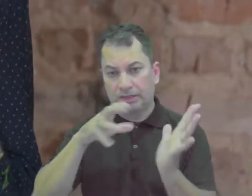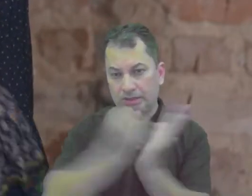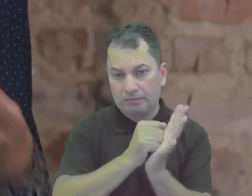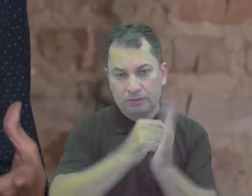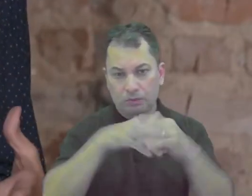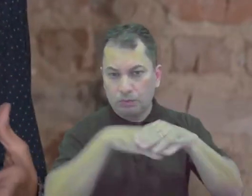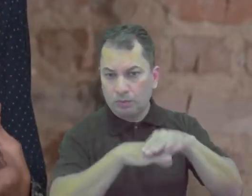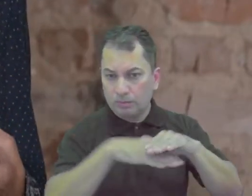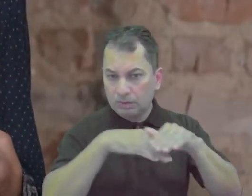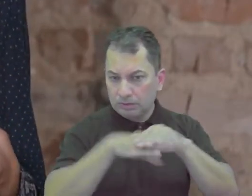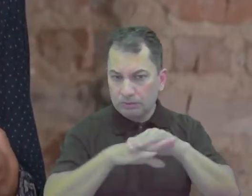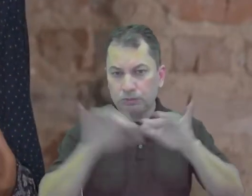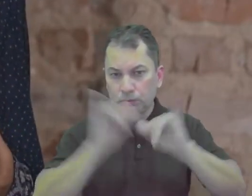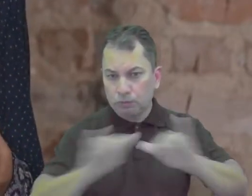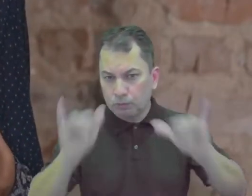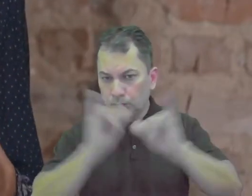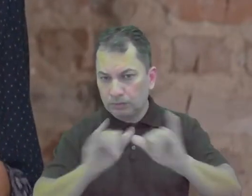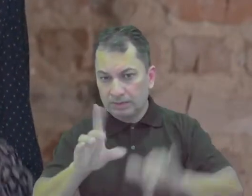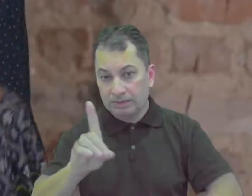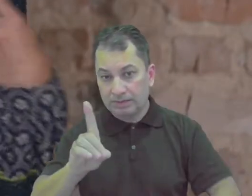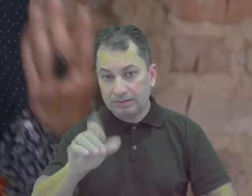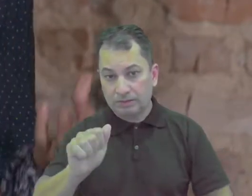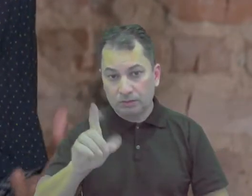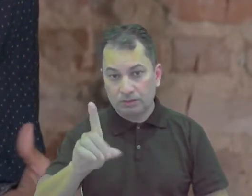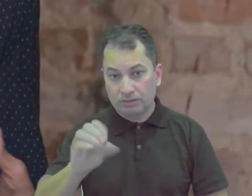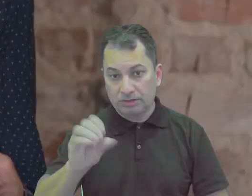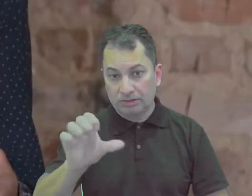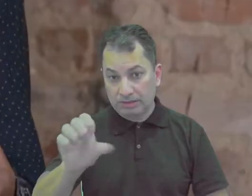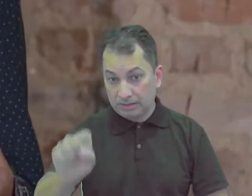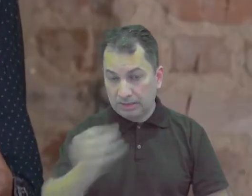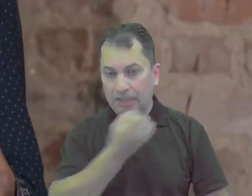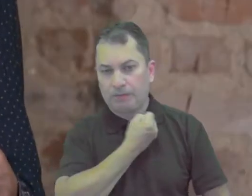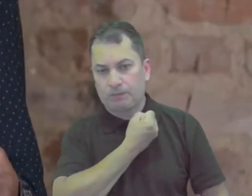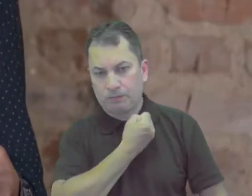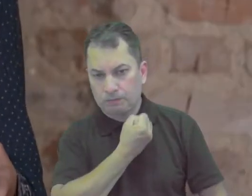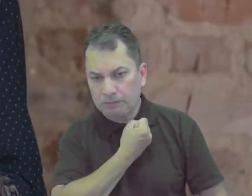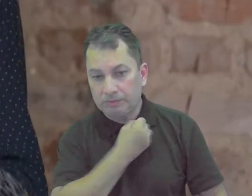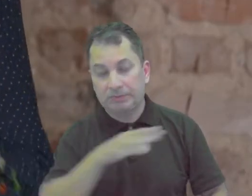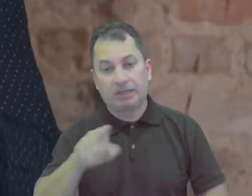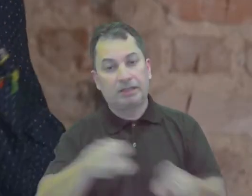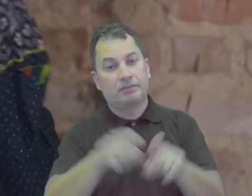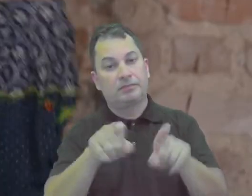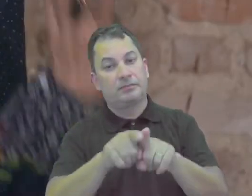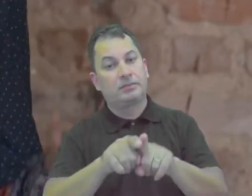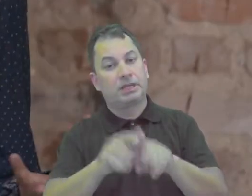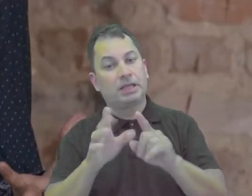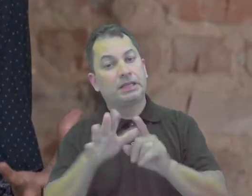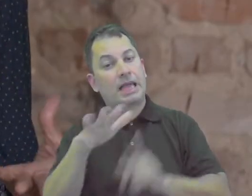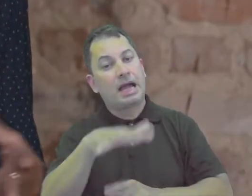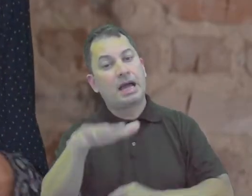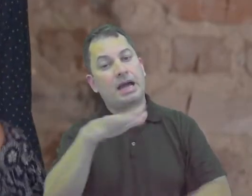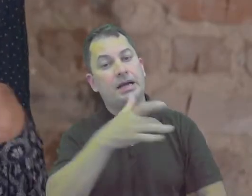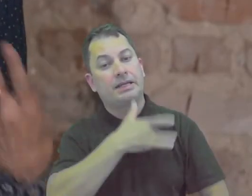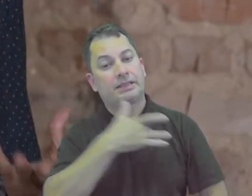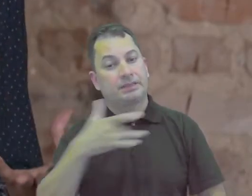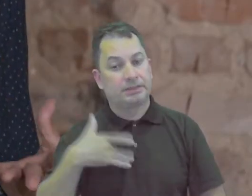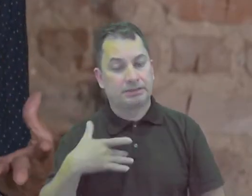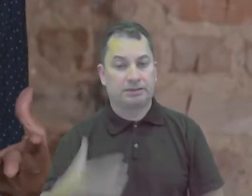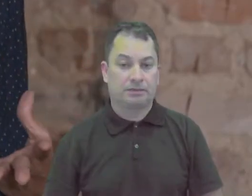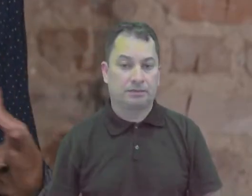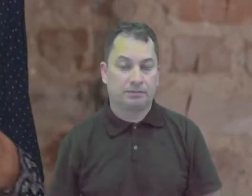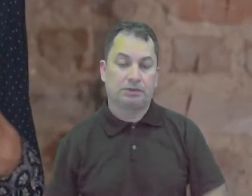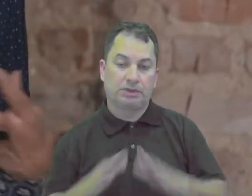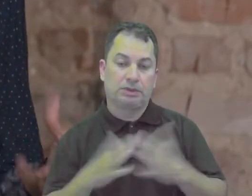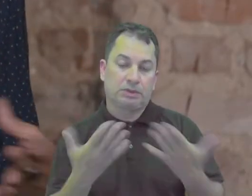armazenamento, divulgação de dados, né, de saúde, de interesse à saúde, né? E aí a gente pode, por exemplo,